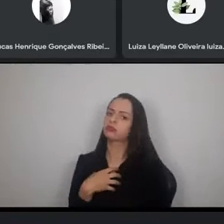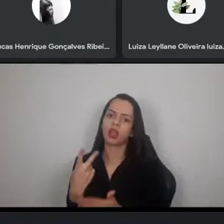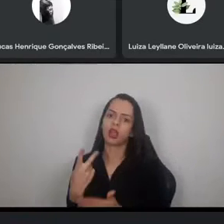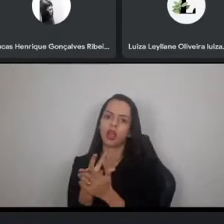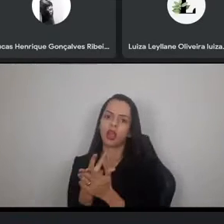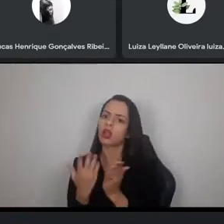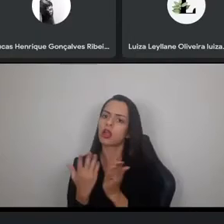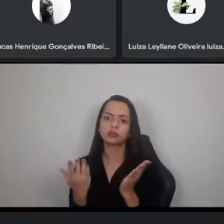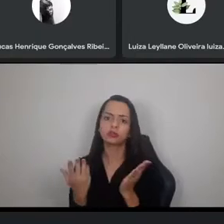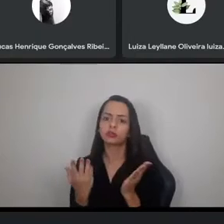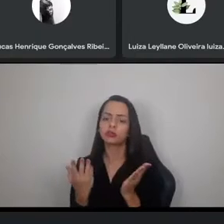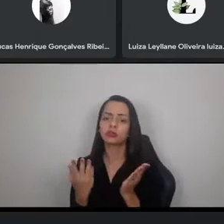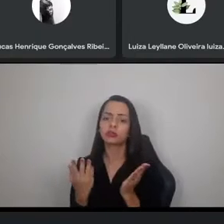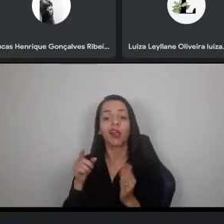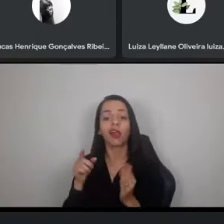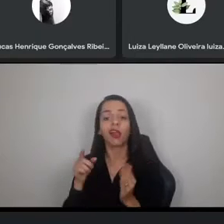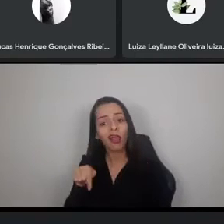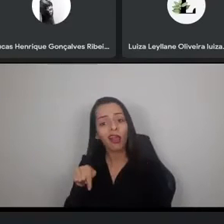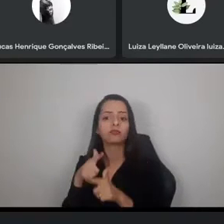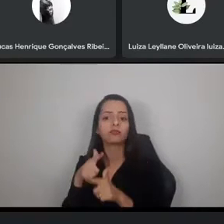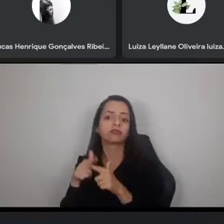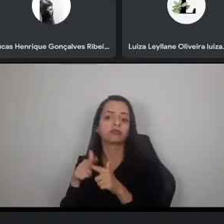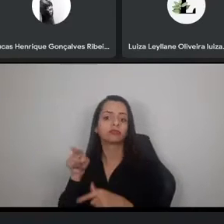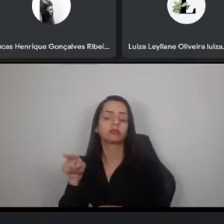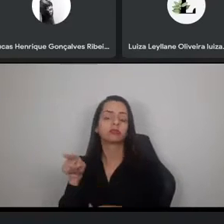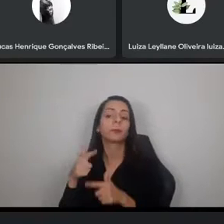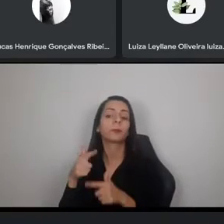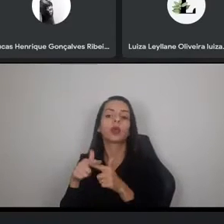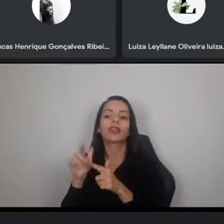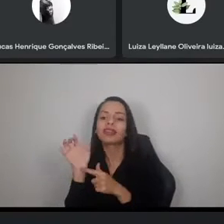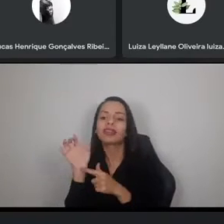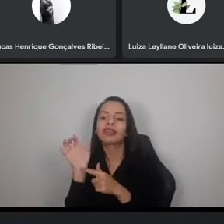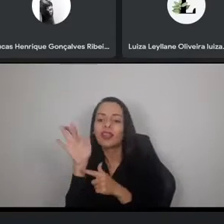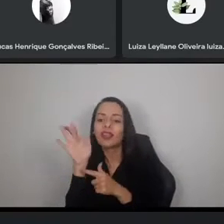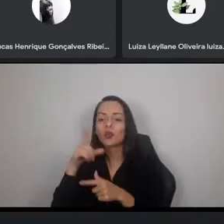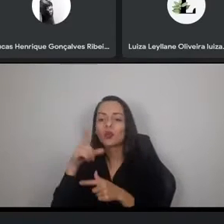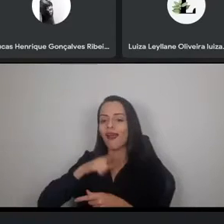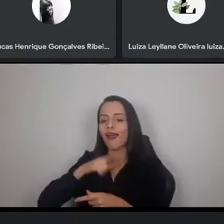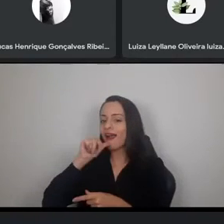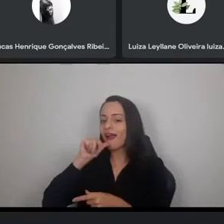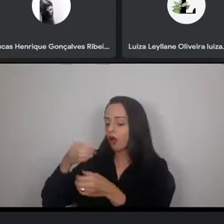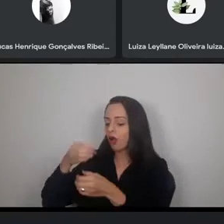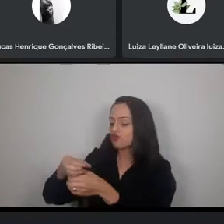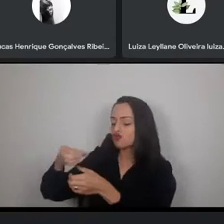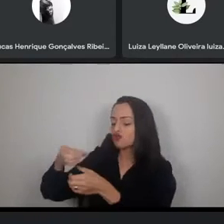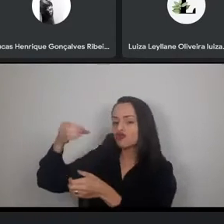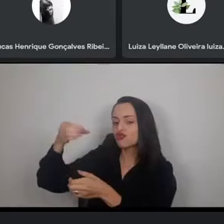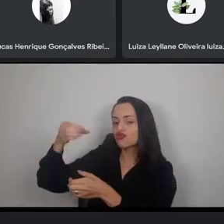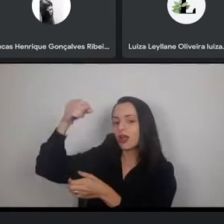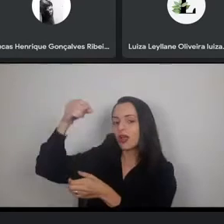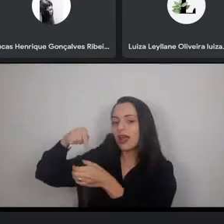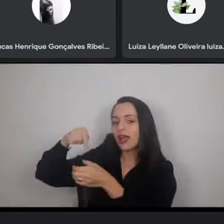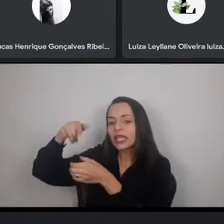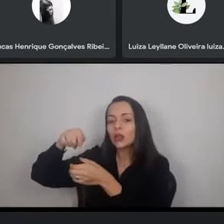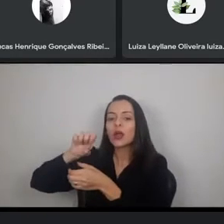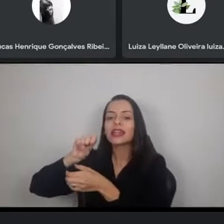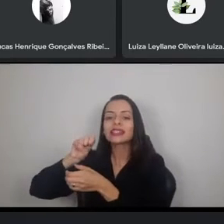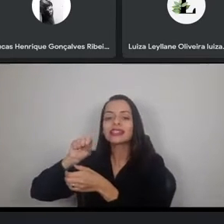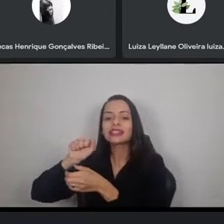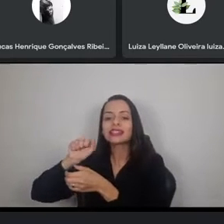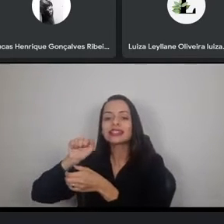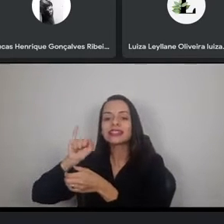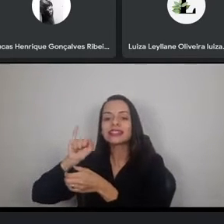ser devido ao acúmulo de sais na tubulação. E se tiver uma fuga de corrente